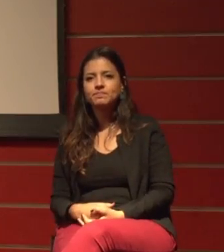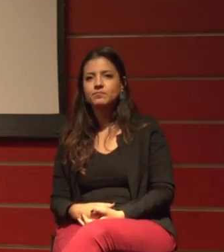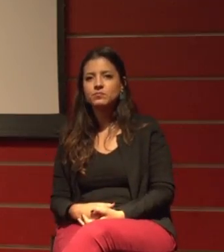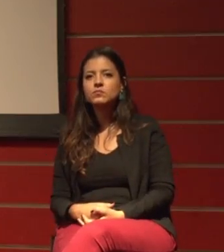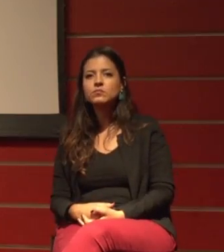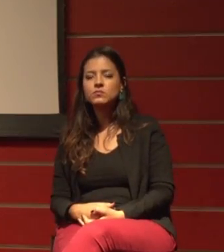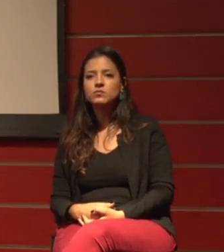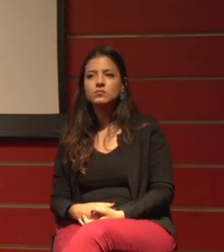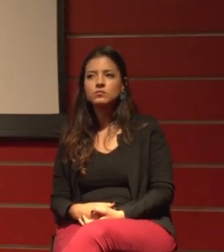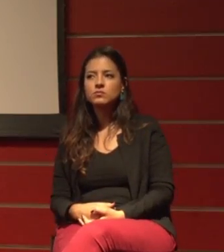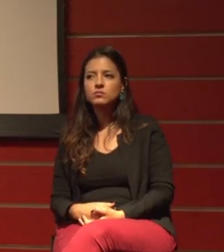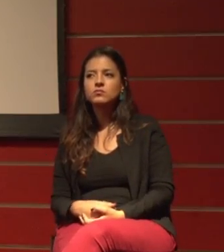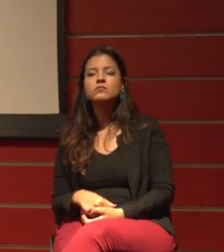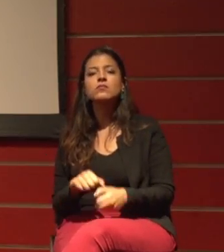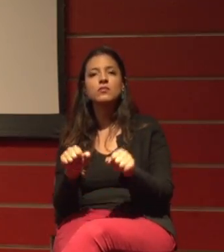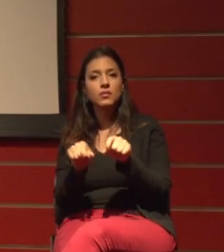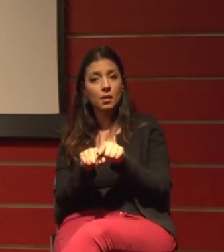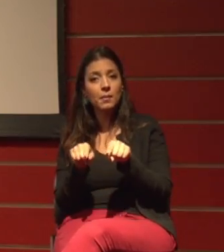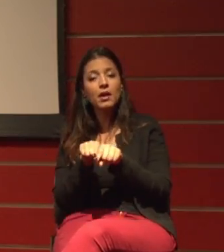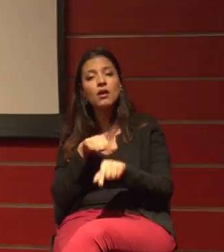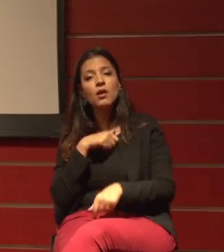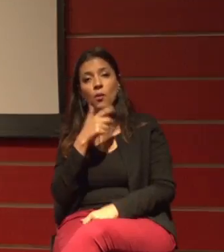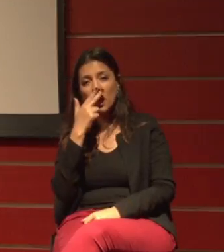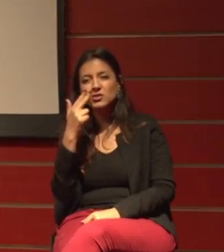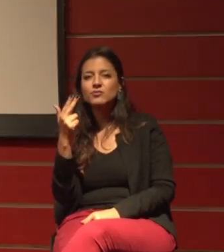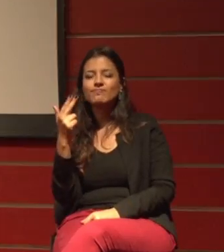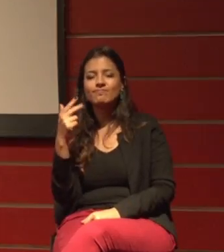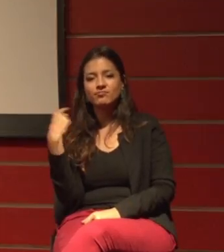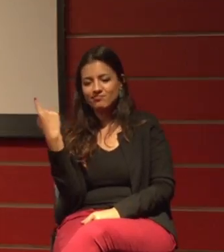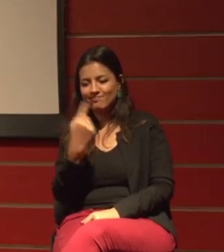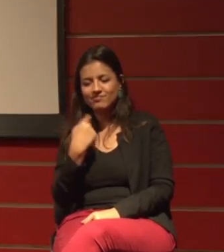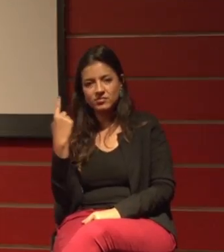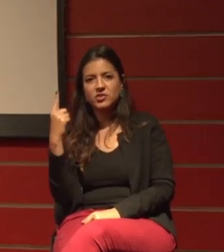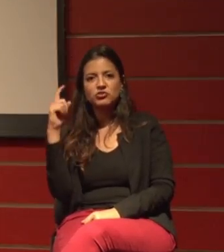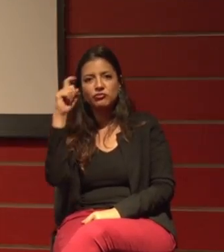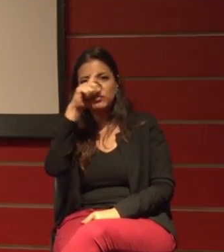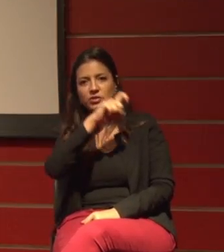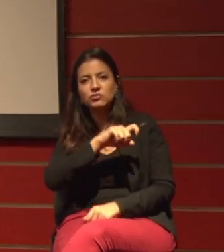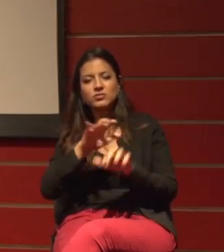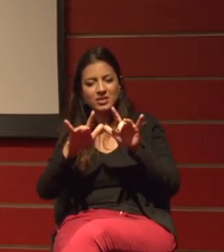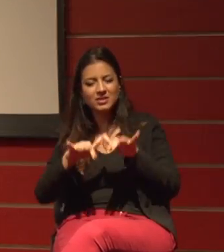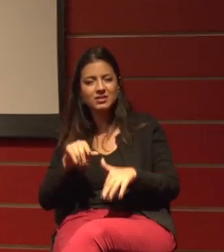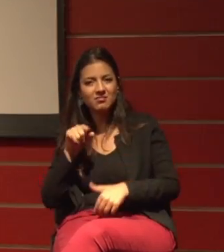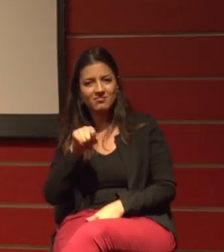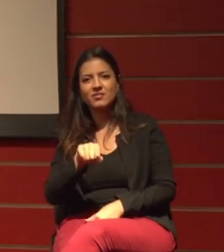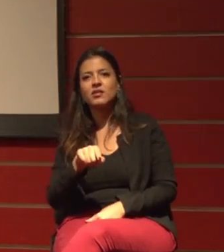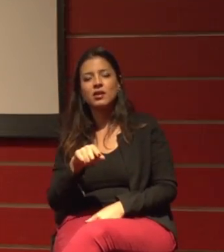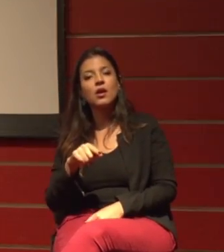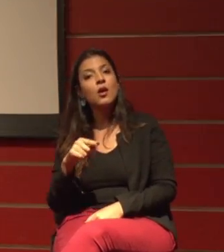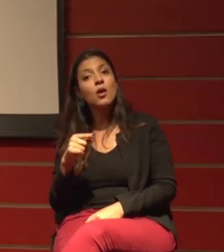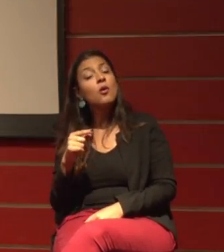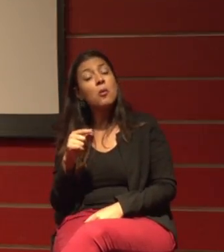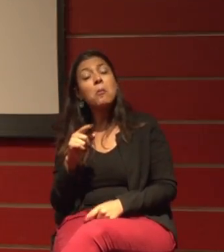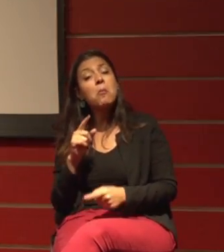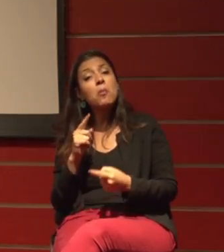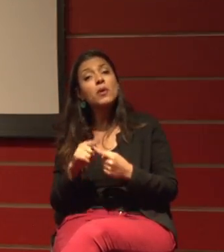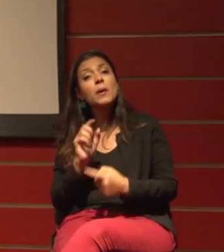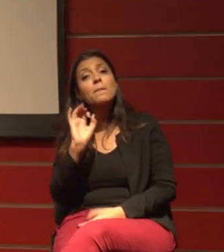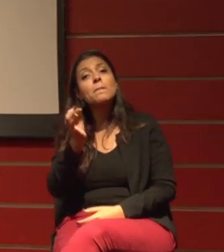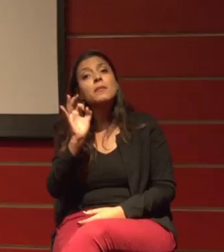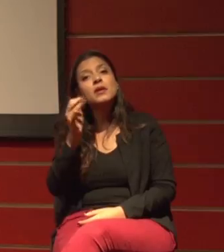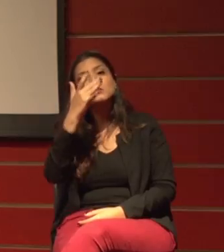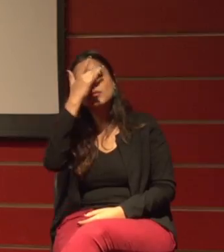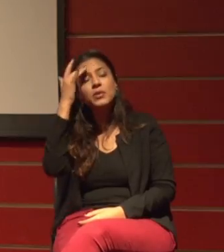acho que justamente é muito difícil pra gente escrever isso esse tipo de coisa porque realmente dá um um gancho pras pessoas se